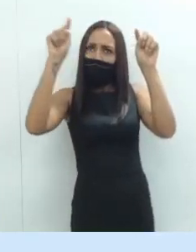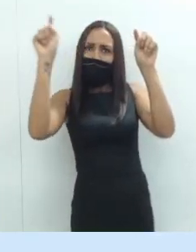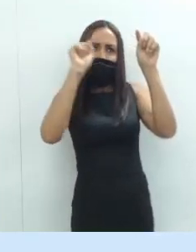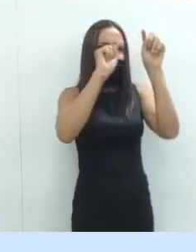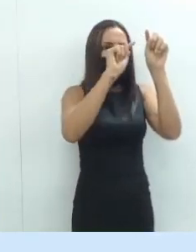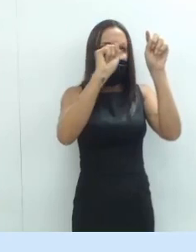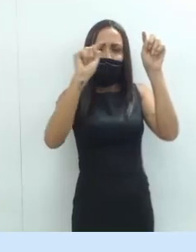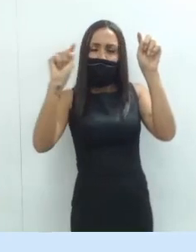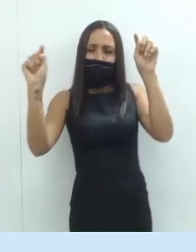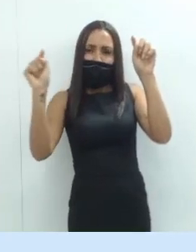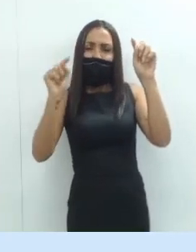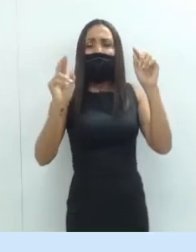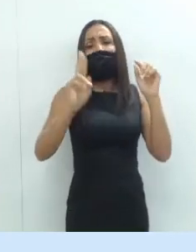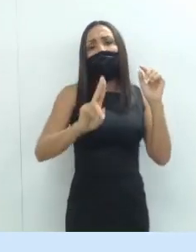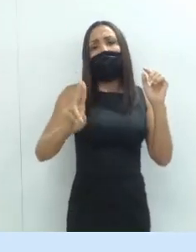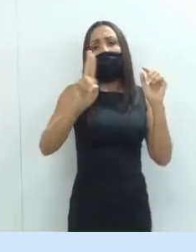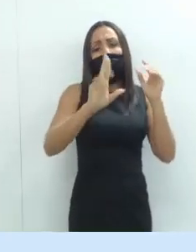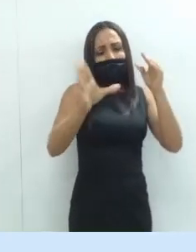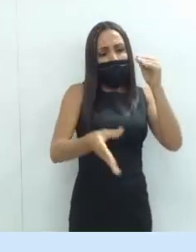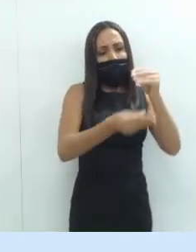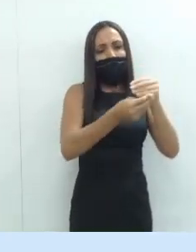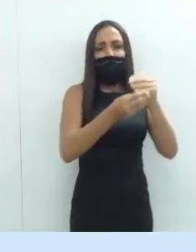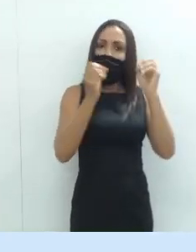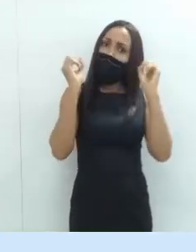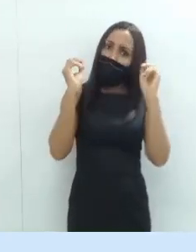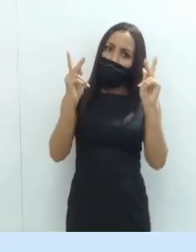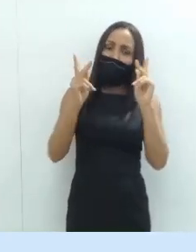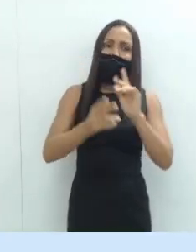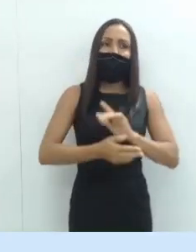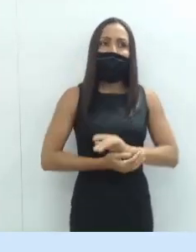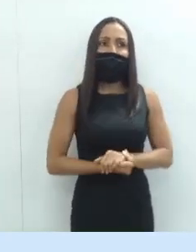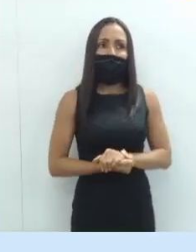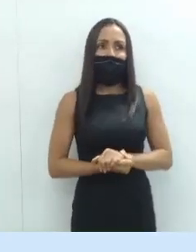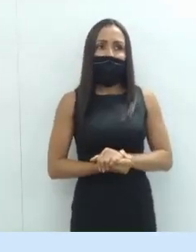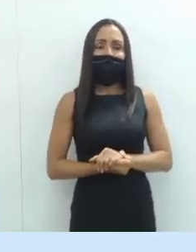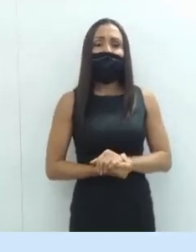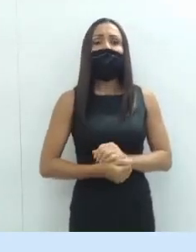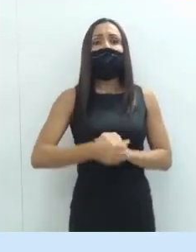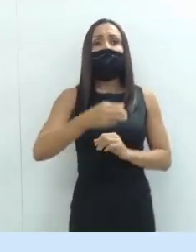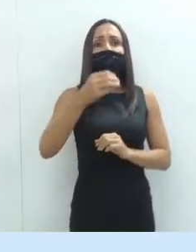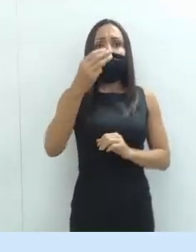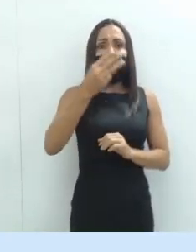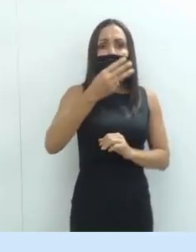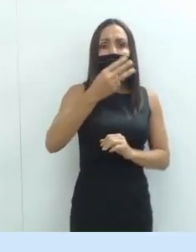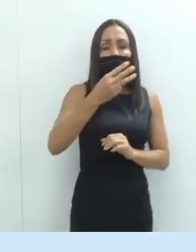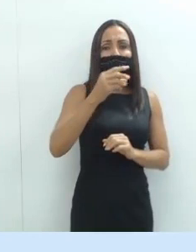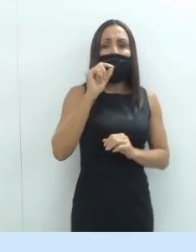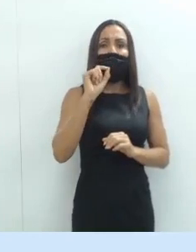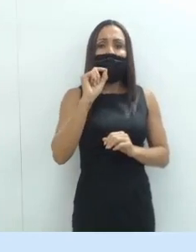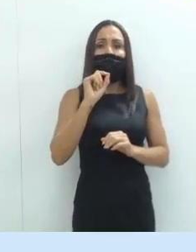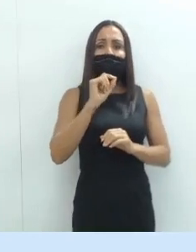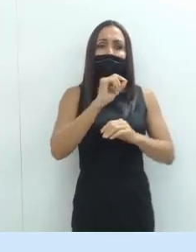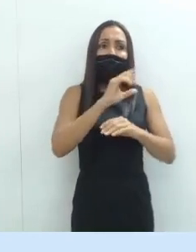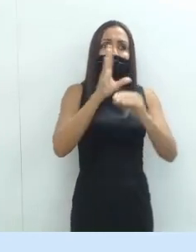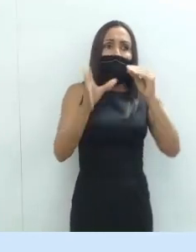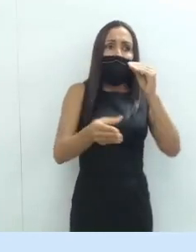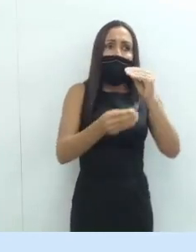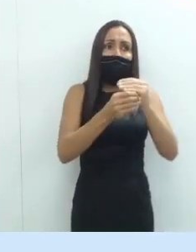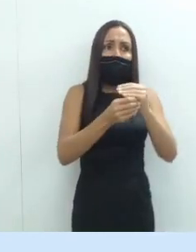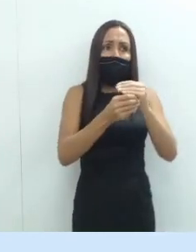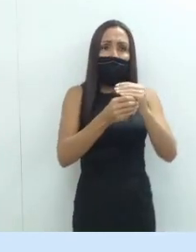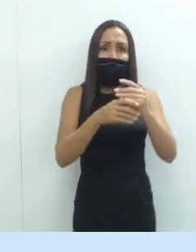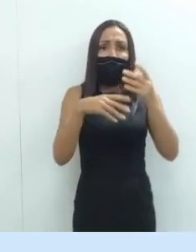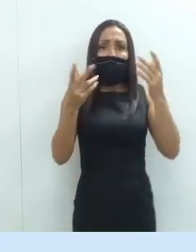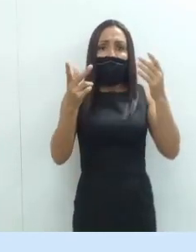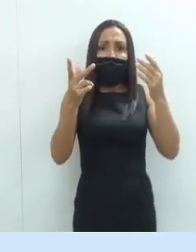utilize isso na sua síntese, ok? A terceira etapa é a seguinte: resuma cada